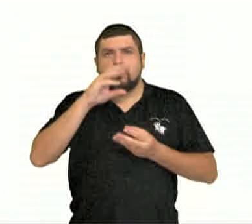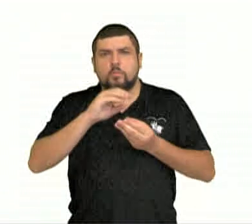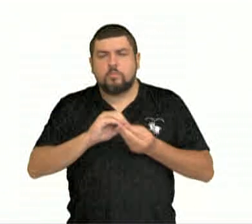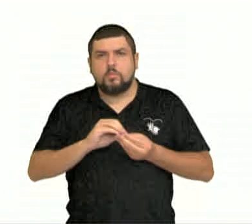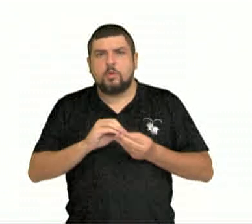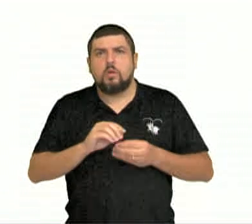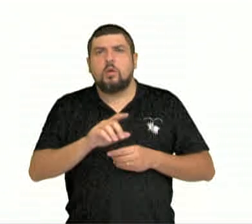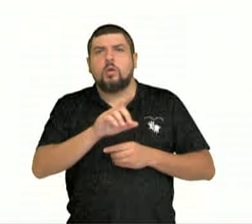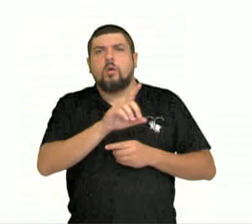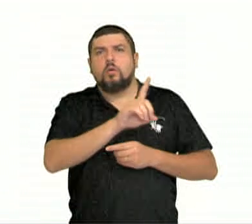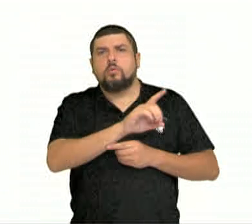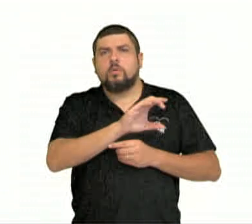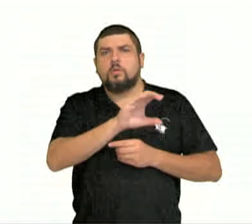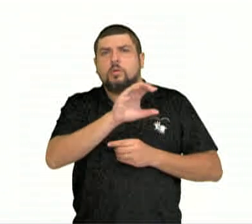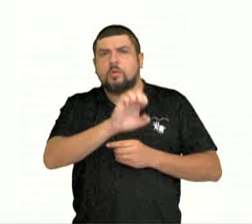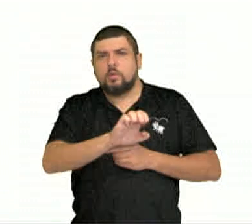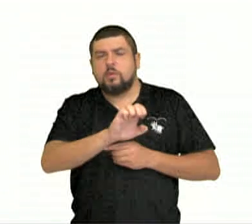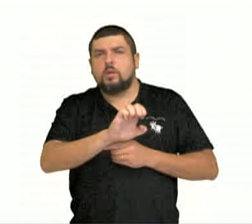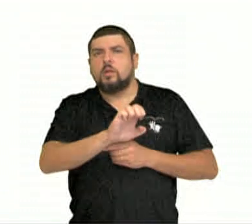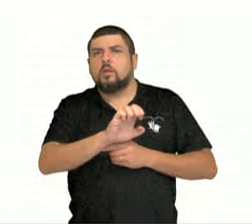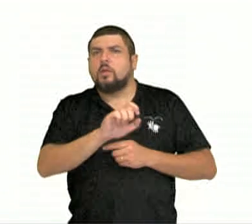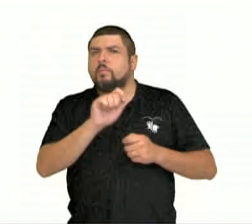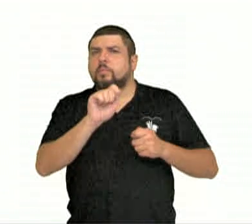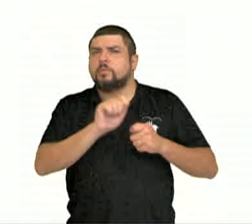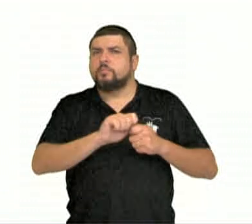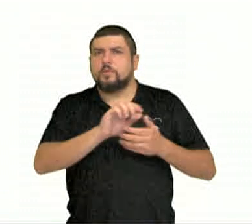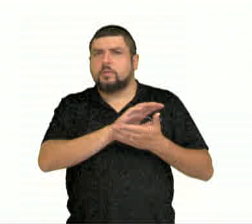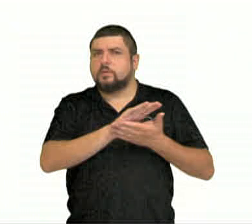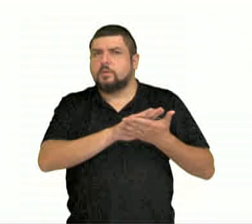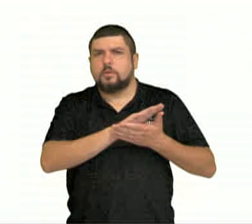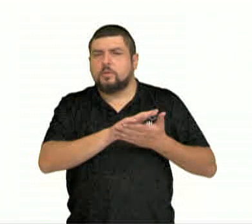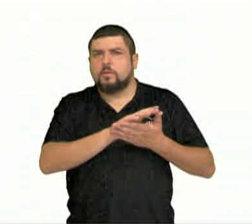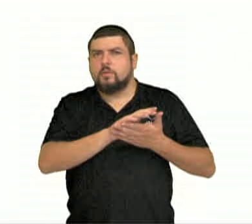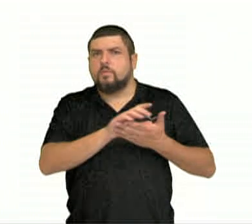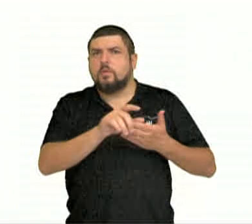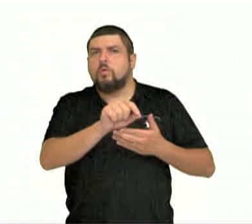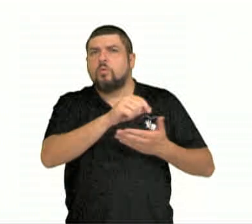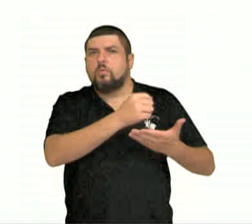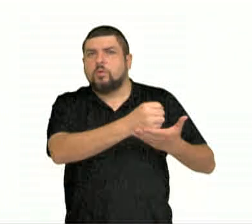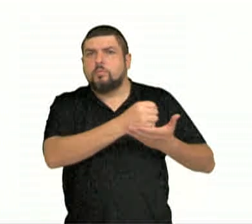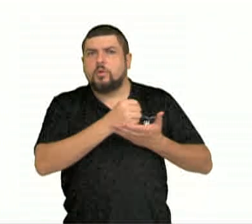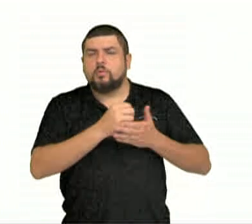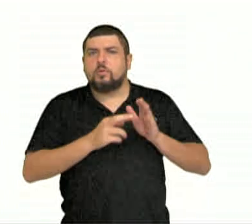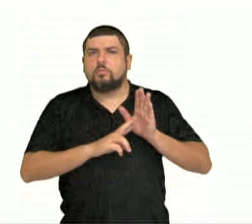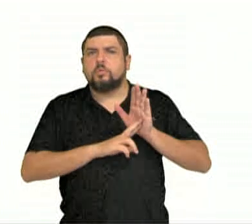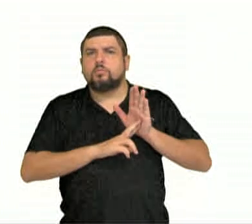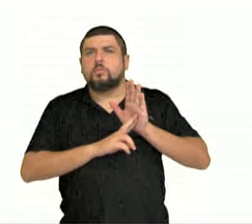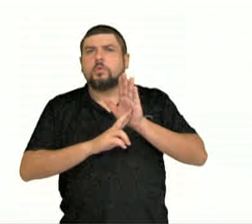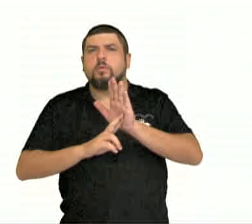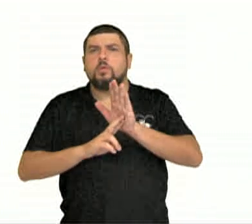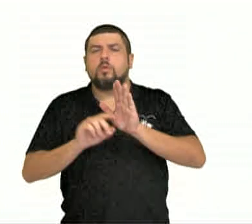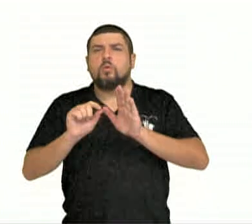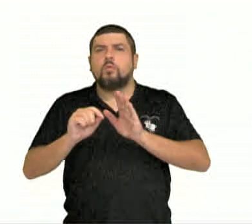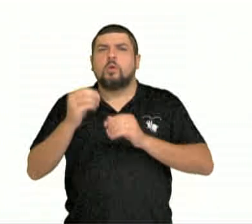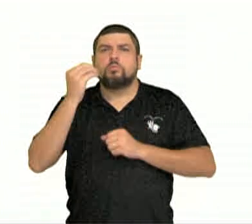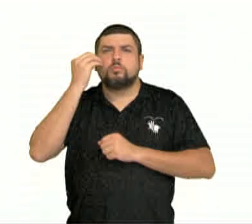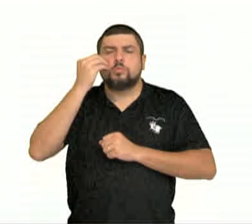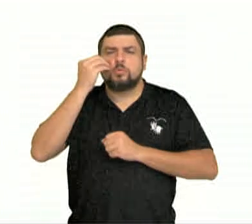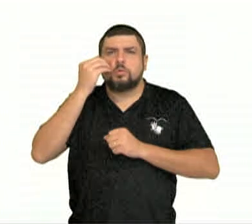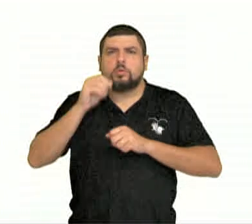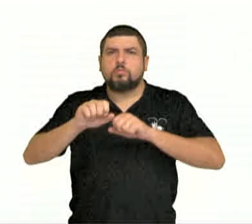Estudantes não tem cumprido com seu papel de nos representar e nos auxiliar na luta por uma expansão de